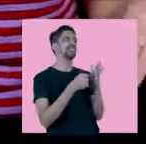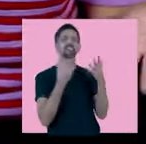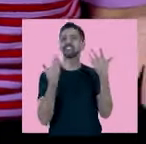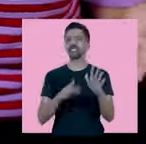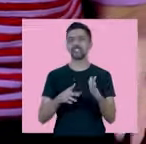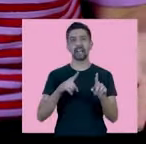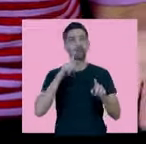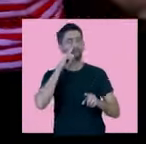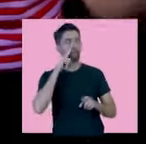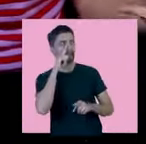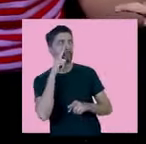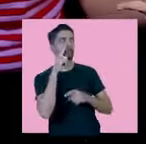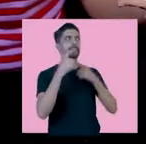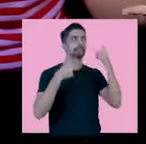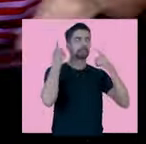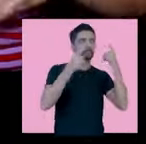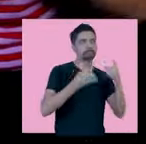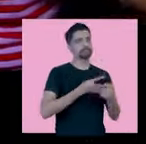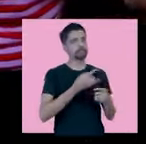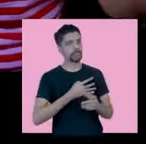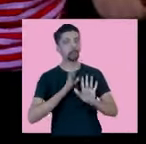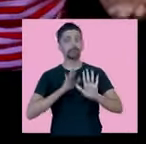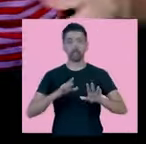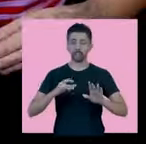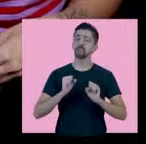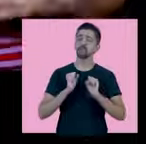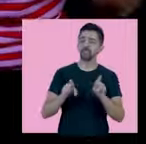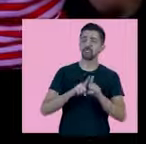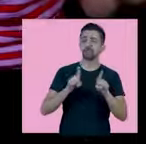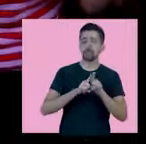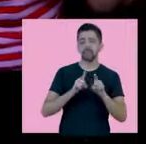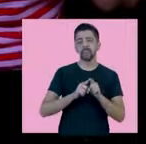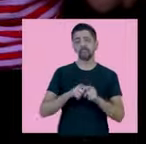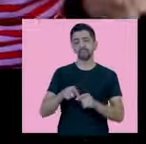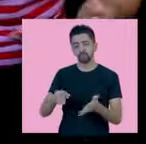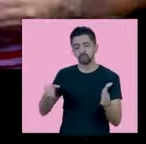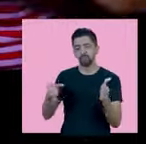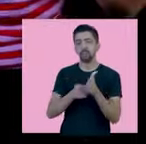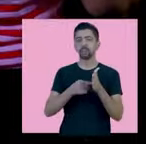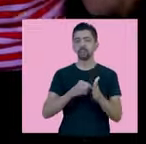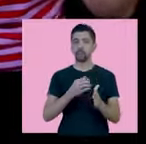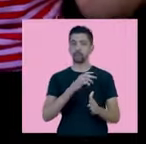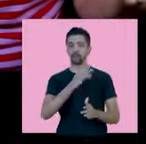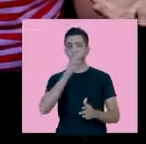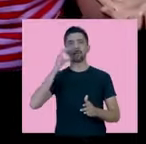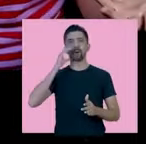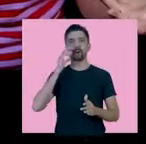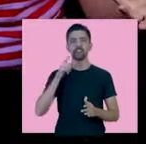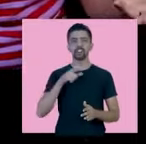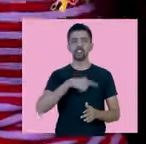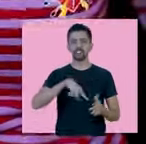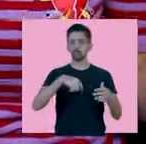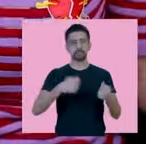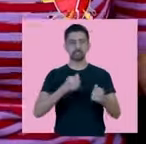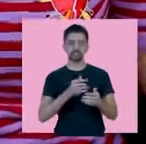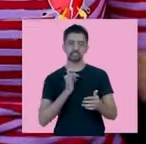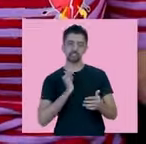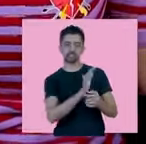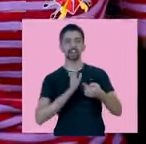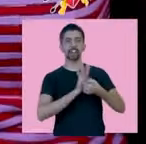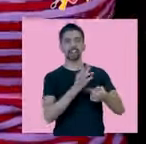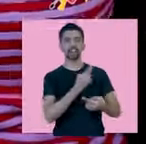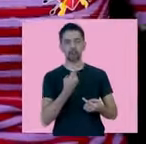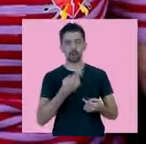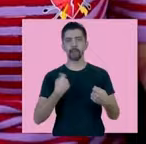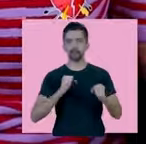ou confirmação de abuso. Mas como dito anteriormente, isso pode ser feito de maneira anônima e você pode estar salvando a vida de uma criança. E por fim, a gente